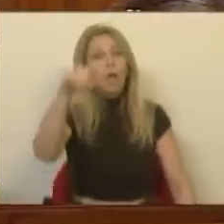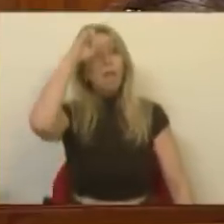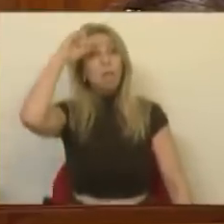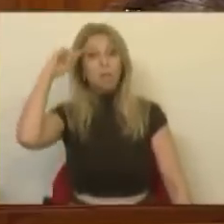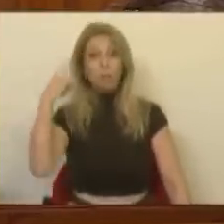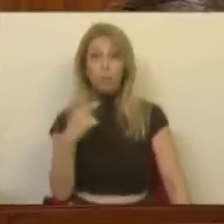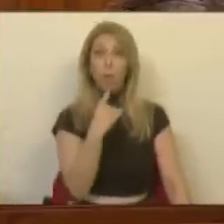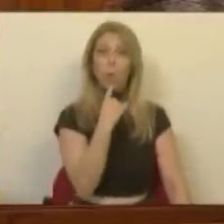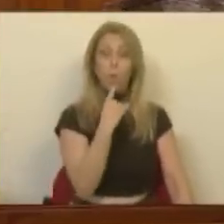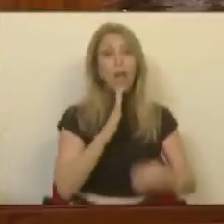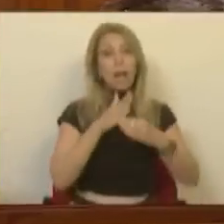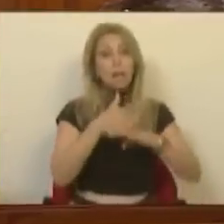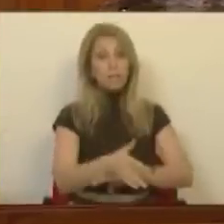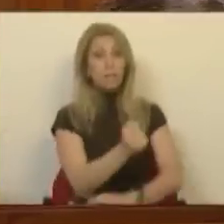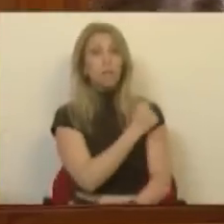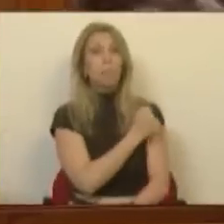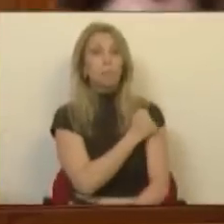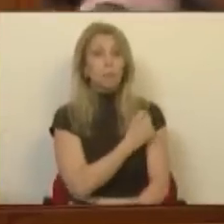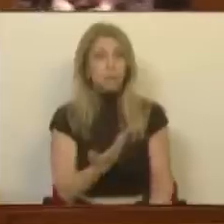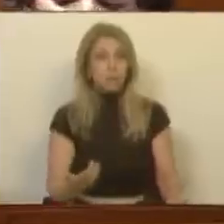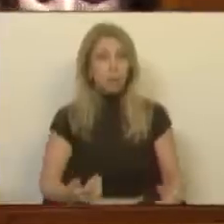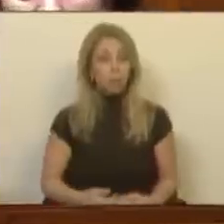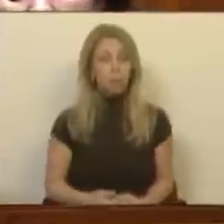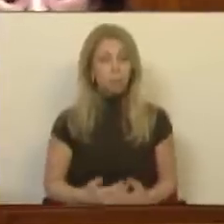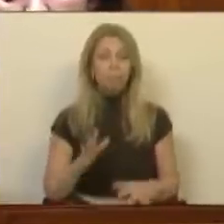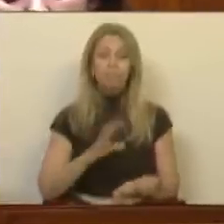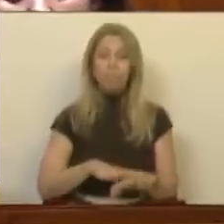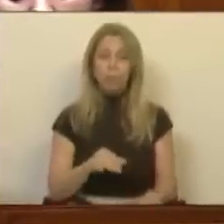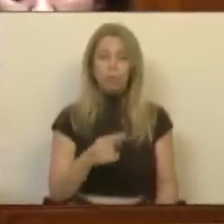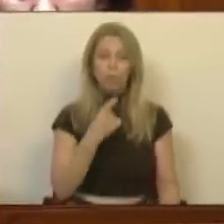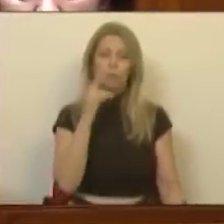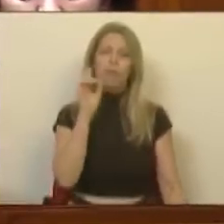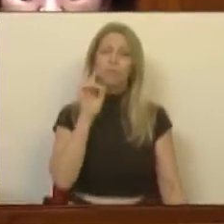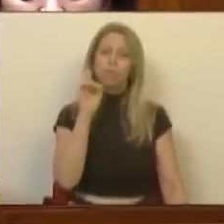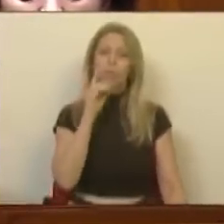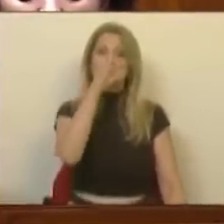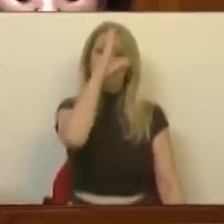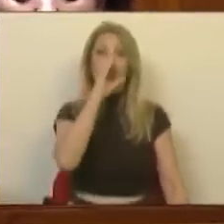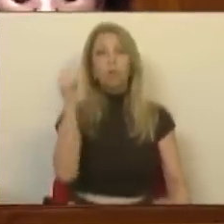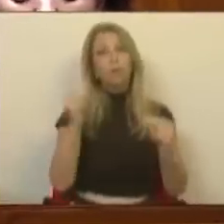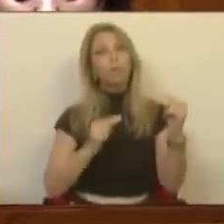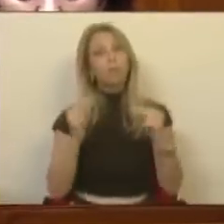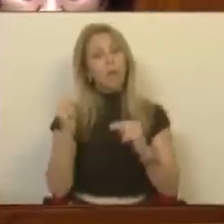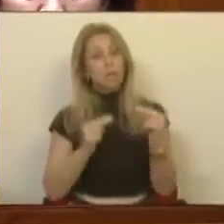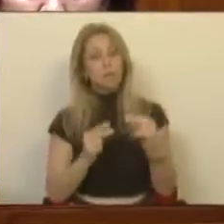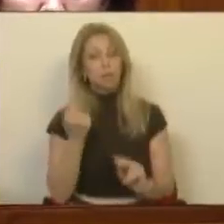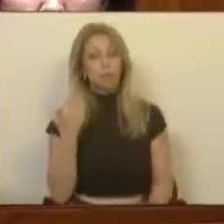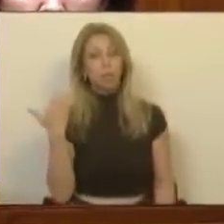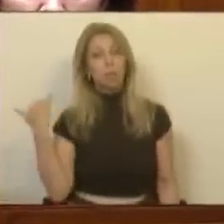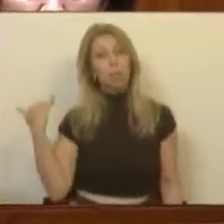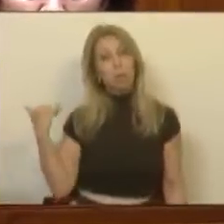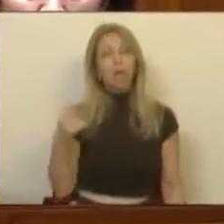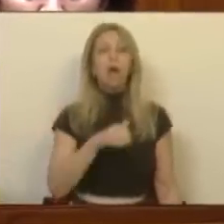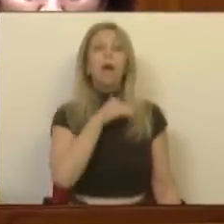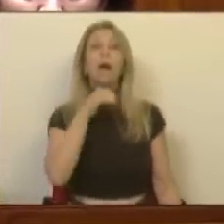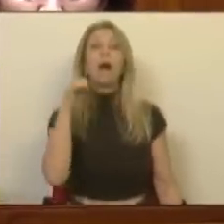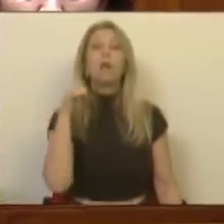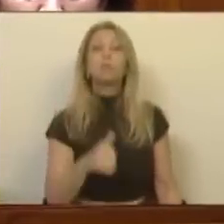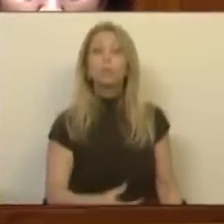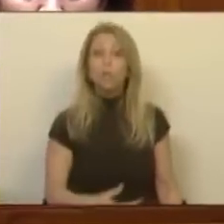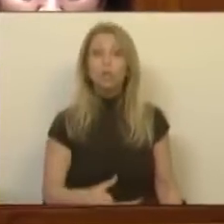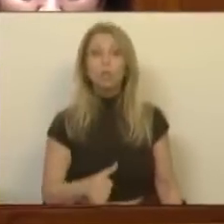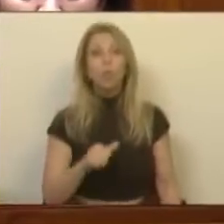de acesso à habitação e foi por isso muito importante que o mistério das Finanças tenha recentemente autorizado